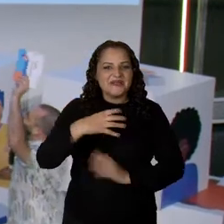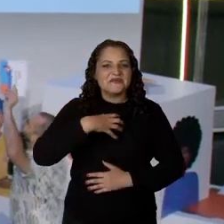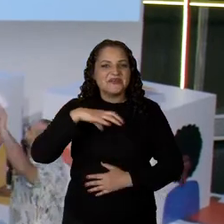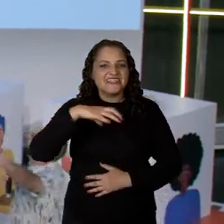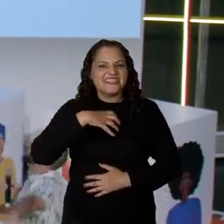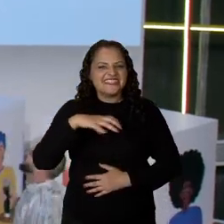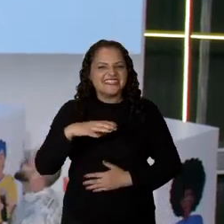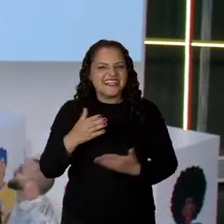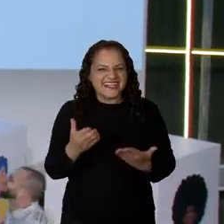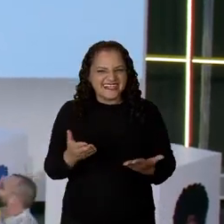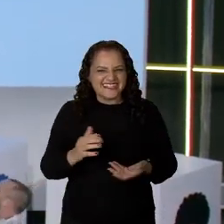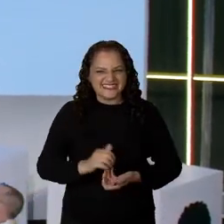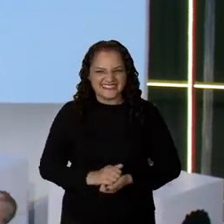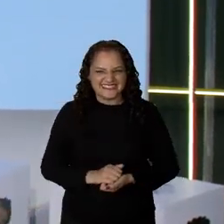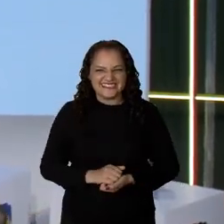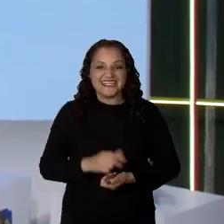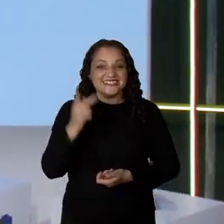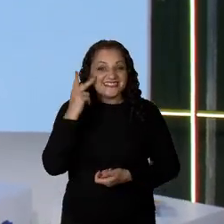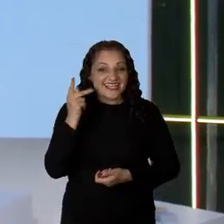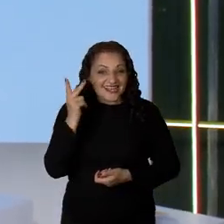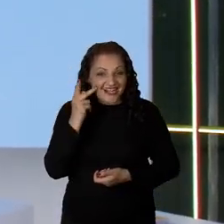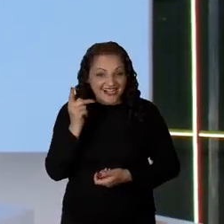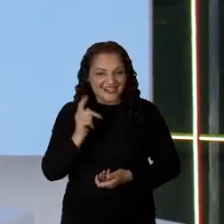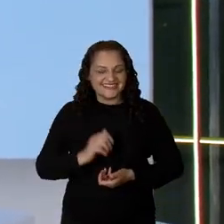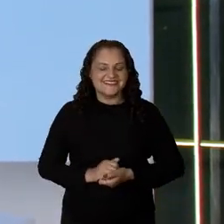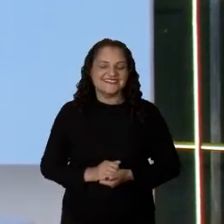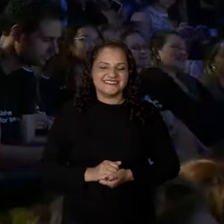Bahia. Ceará.